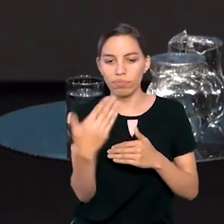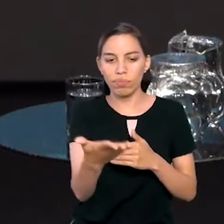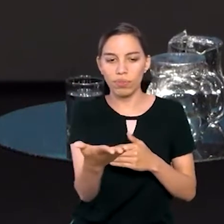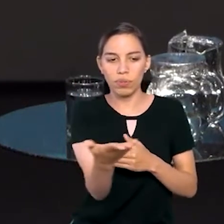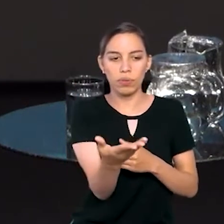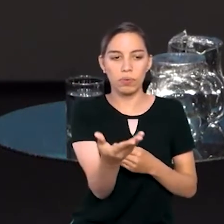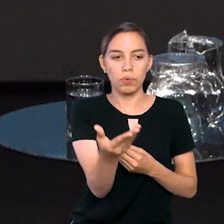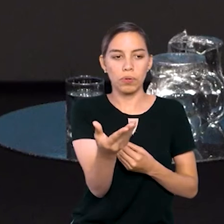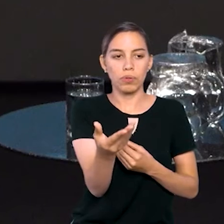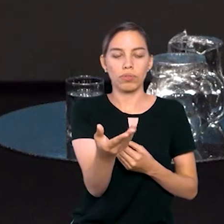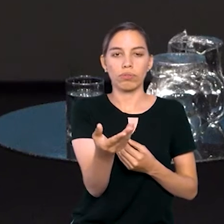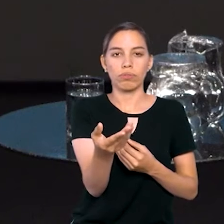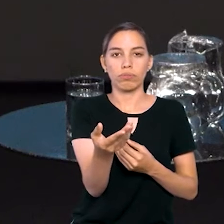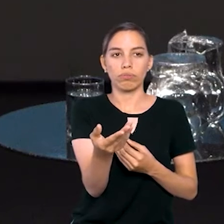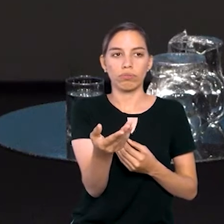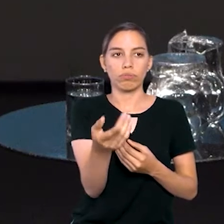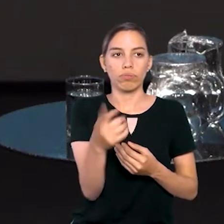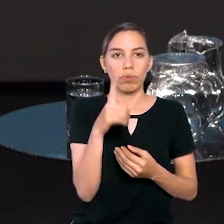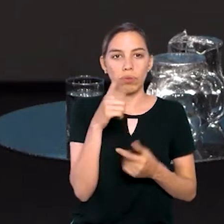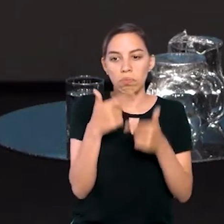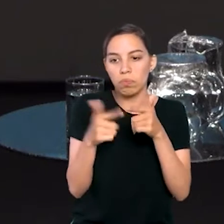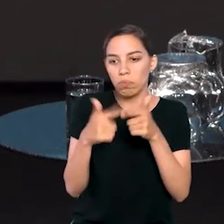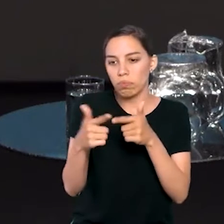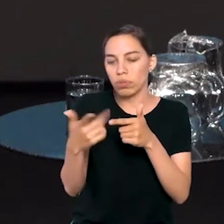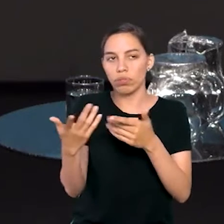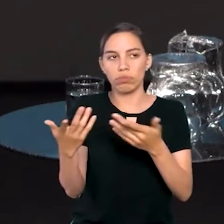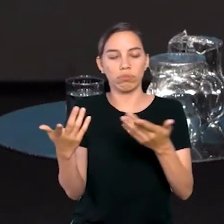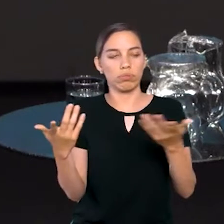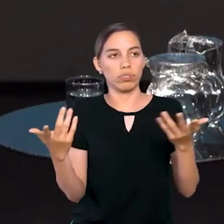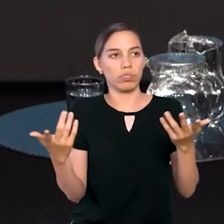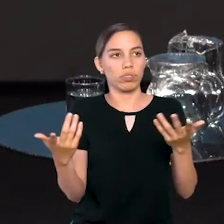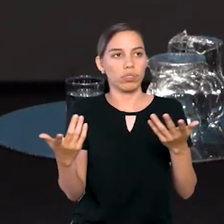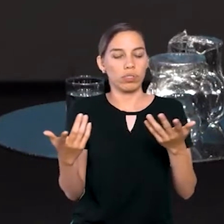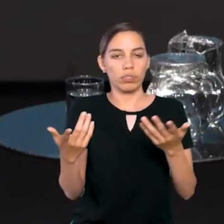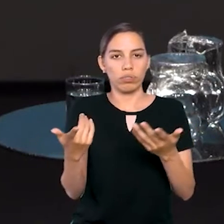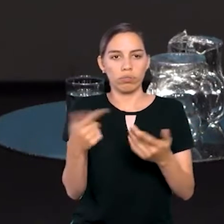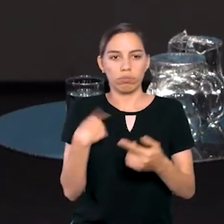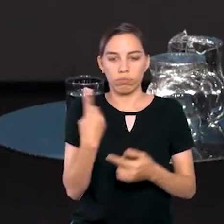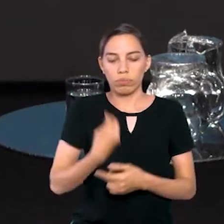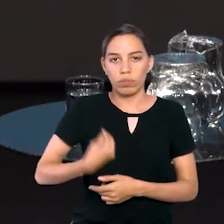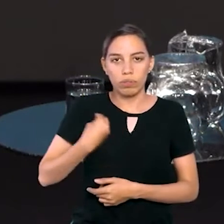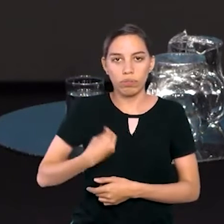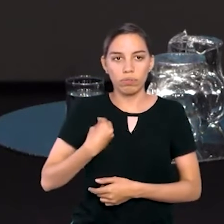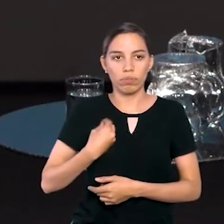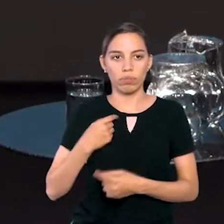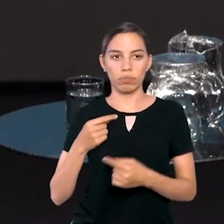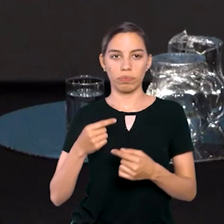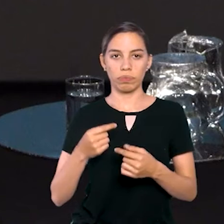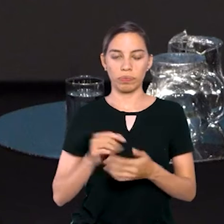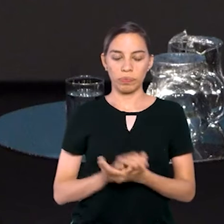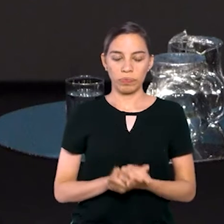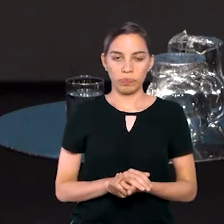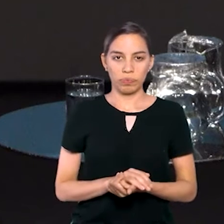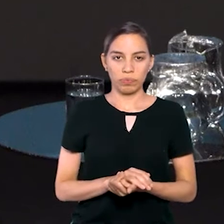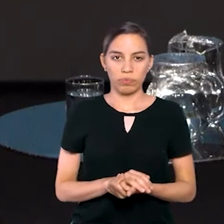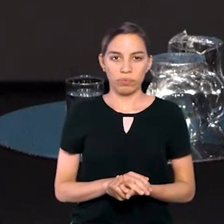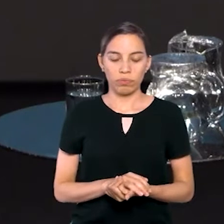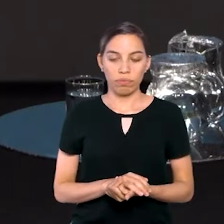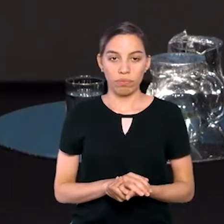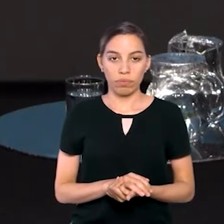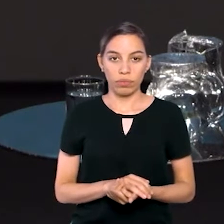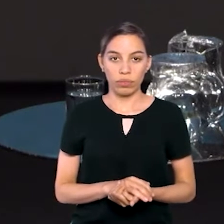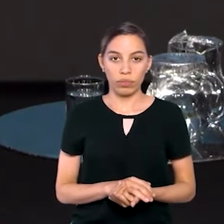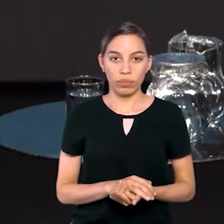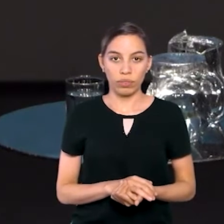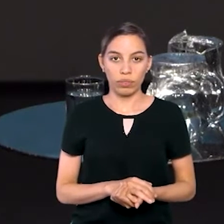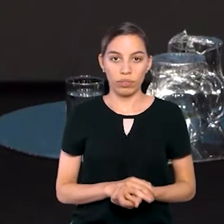de crise que nós vivemos, de paradigma, de vários encaixes um no outro, mas